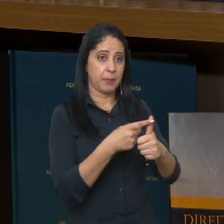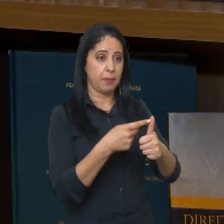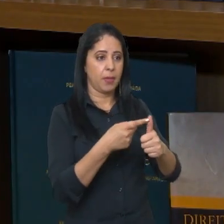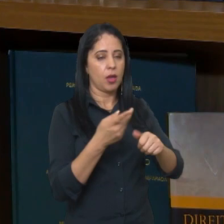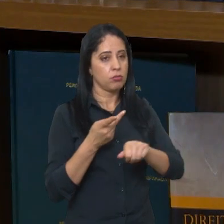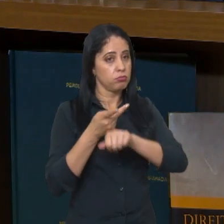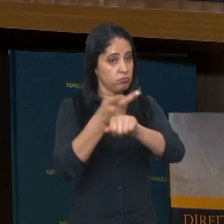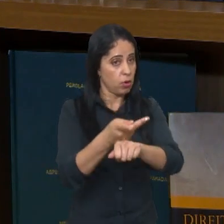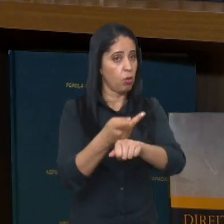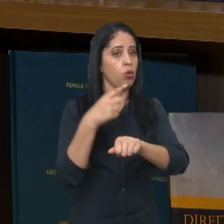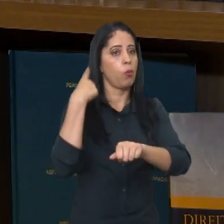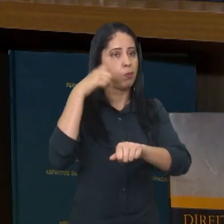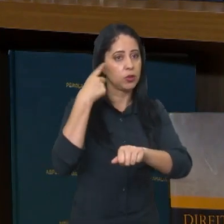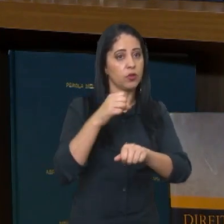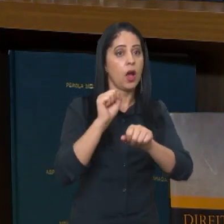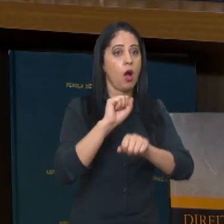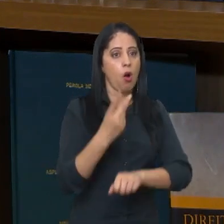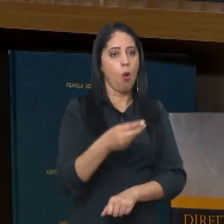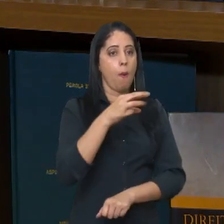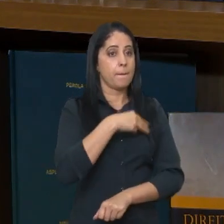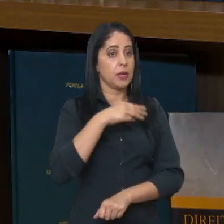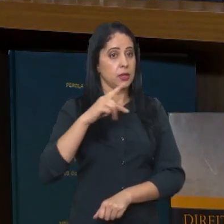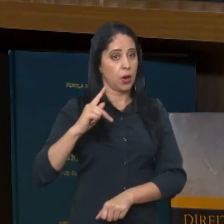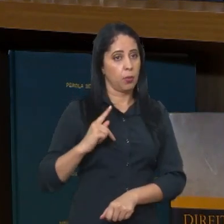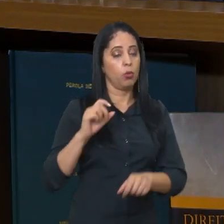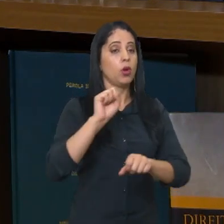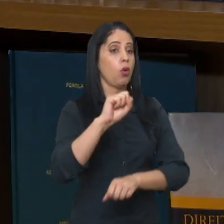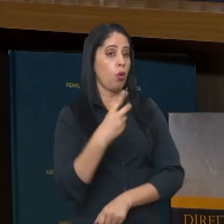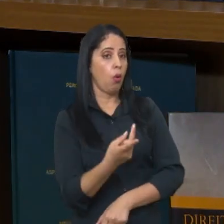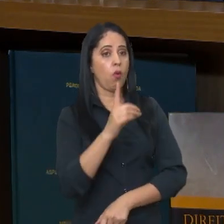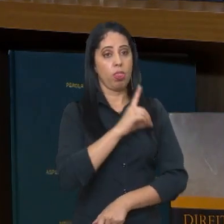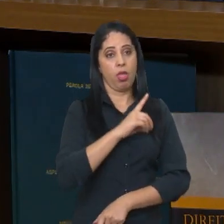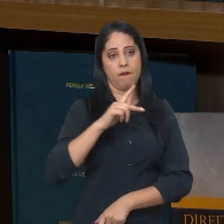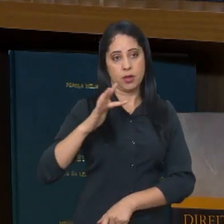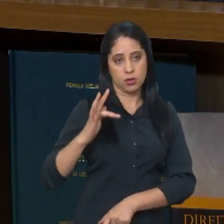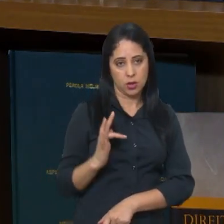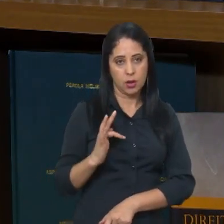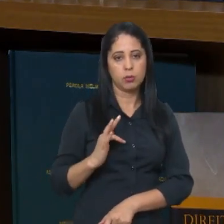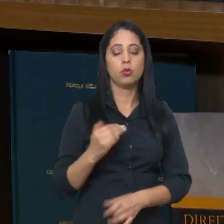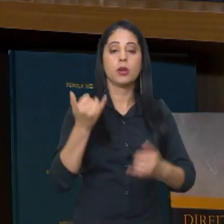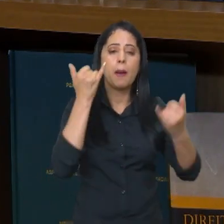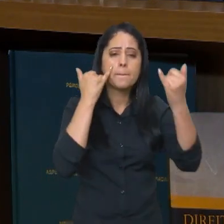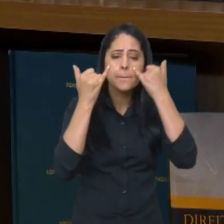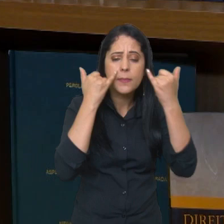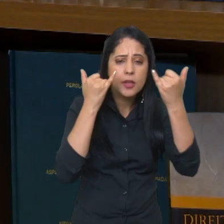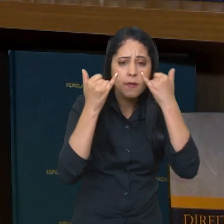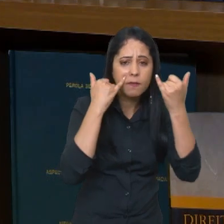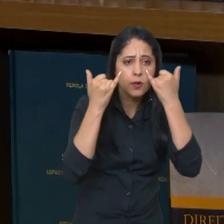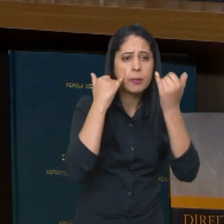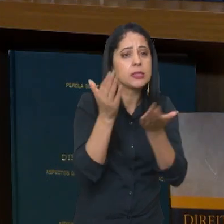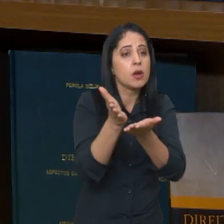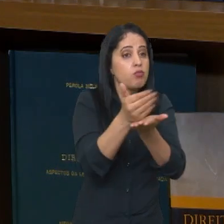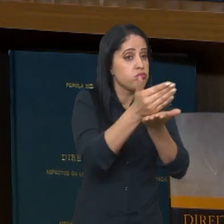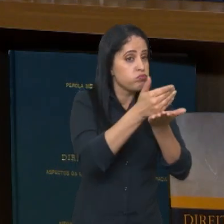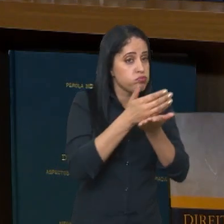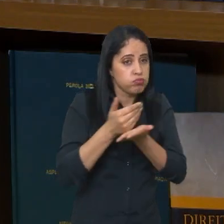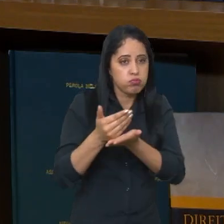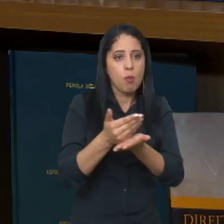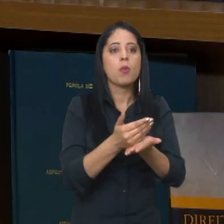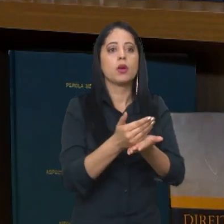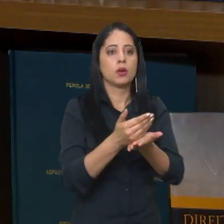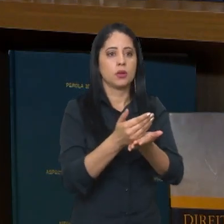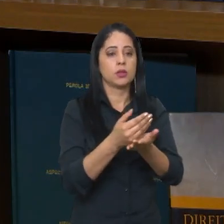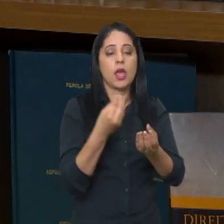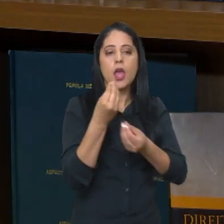um advogado, ou o Ministério Público, ou a Defensoria Pública, para receber essas informações a respeito dos direitos existentes e